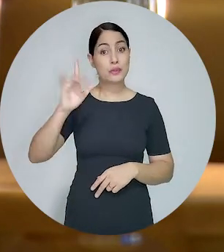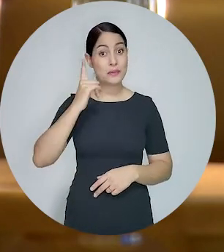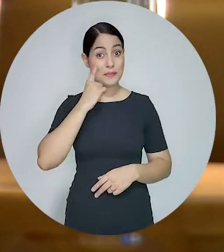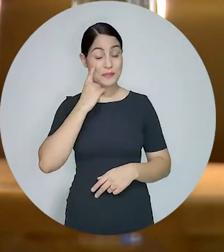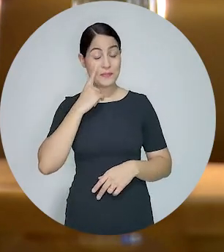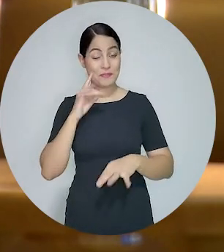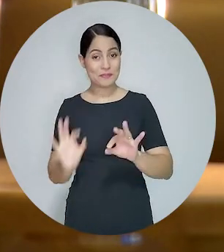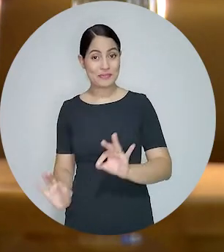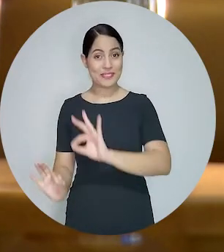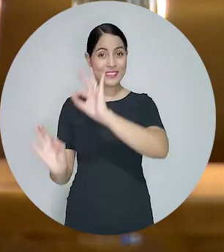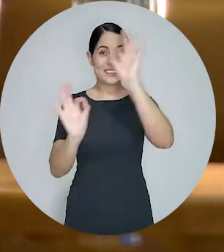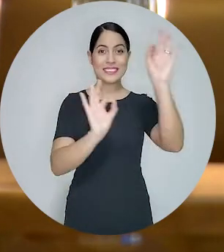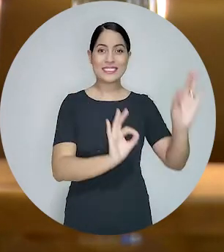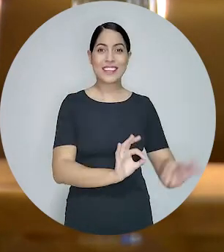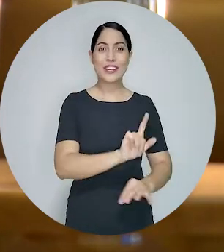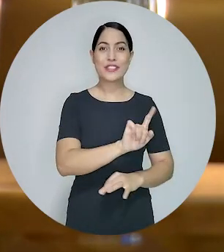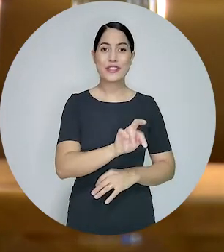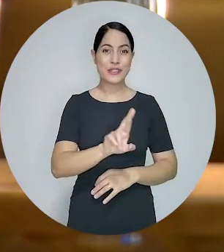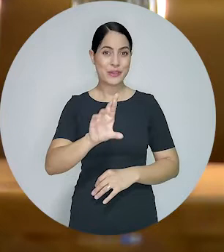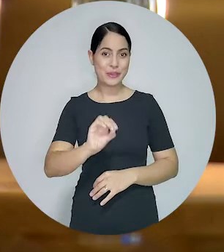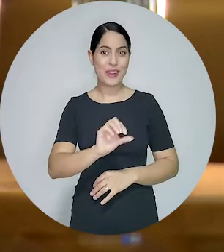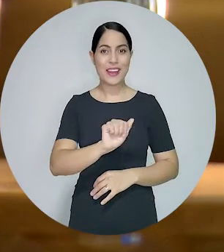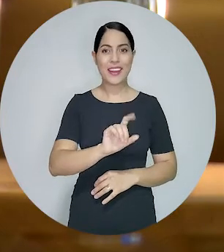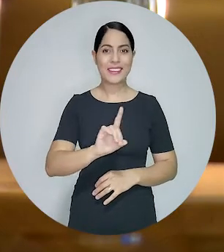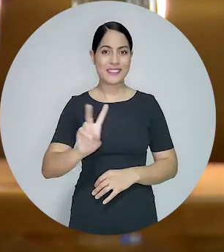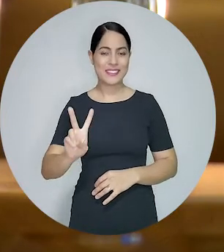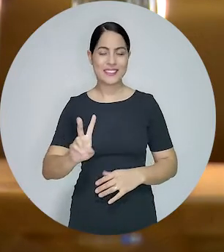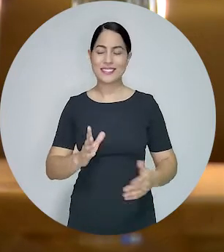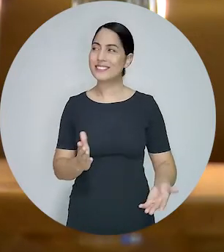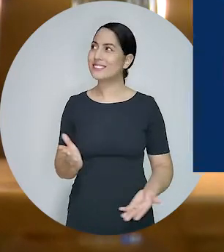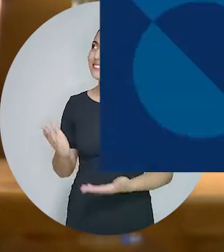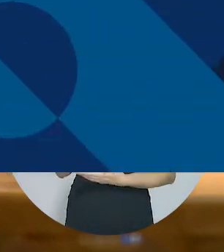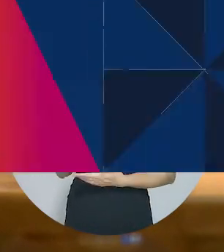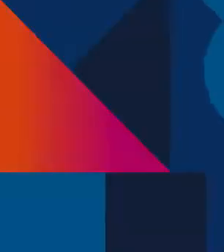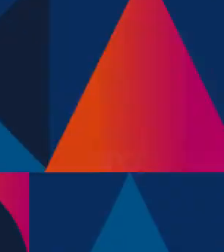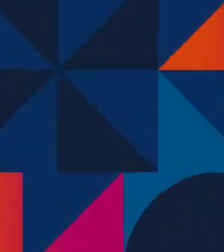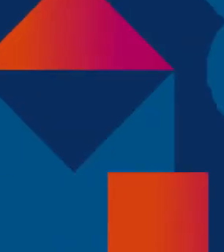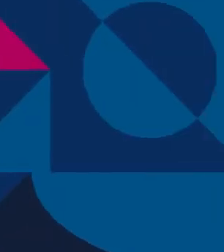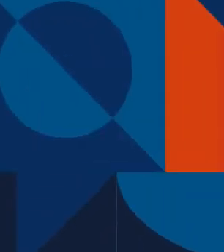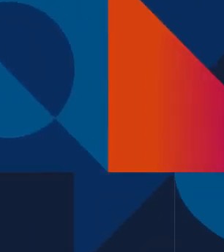pelo Brasil, você confere agora com a gente. Esse é o quadro Giro ADV.